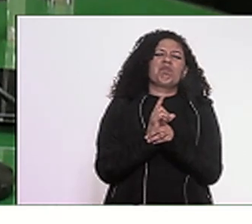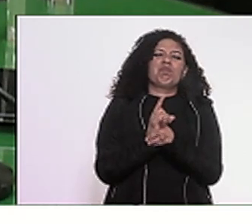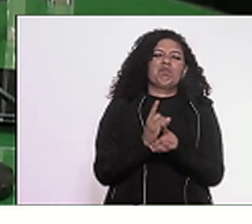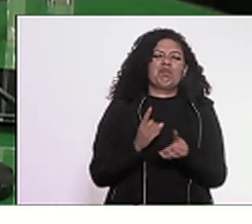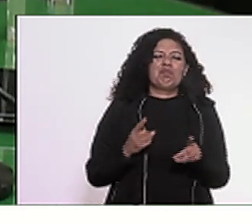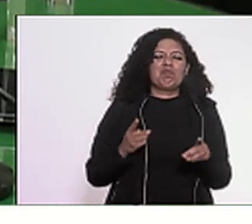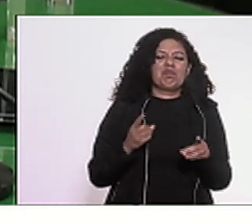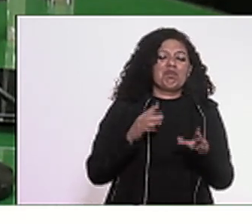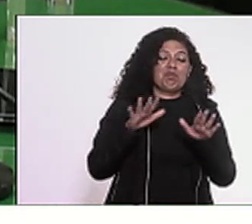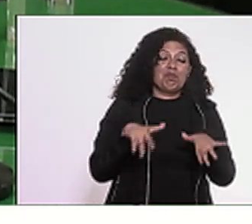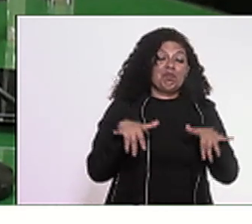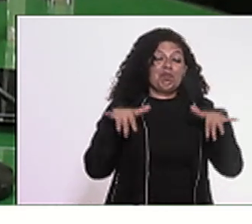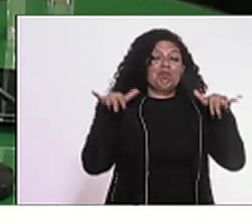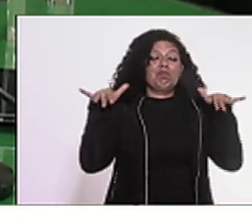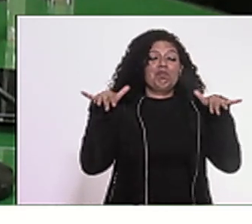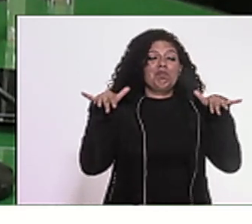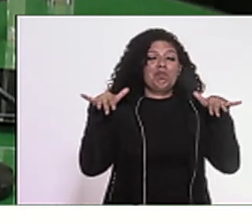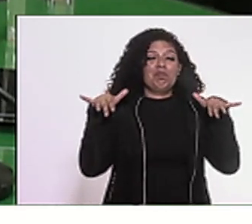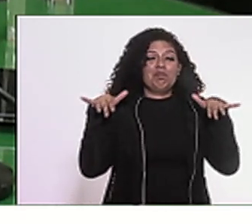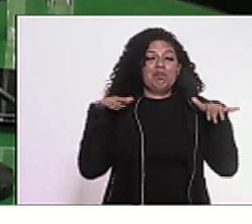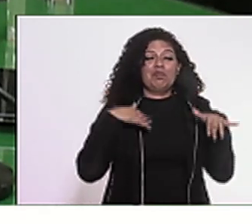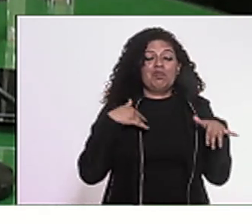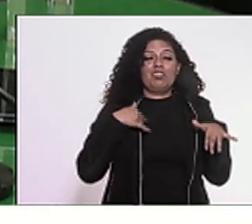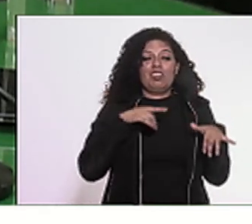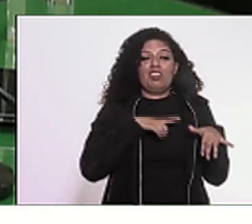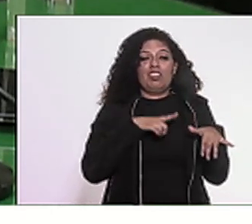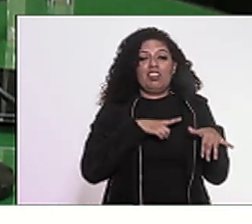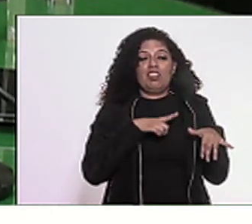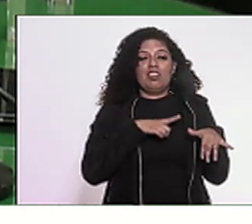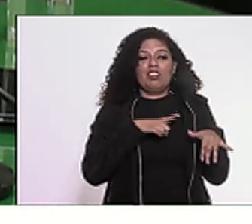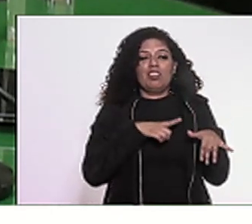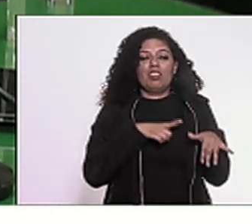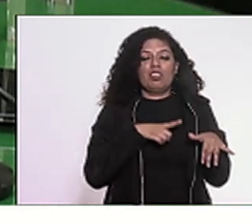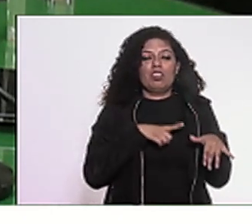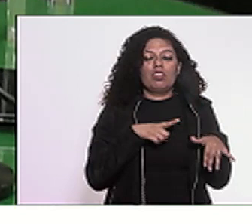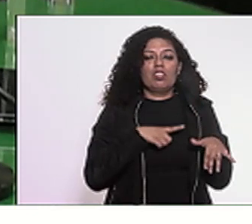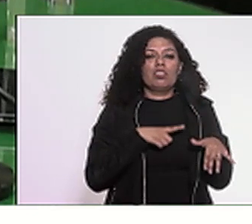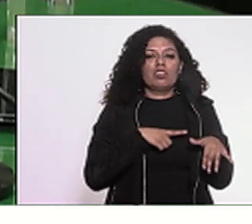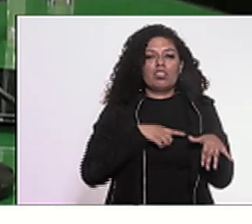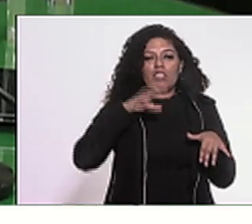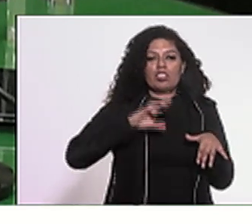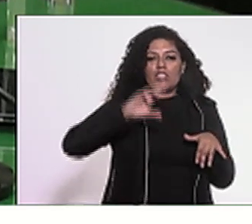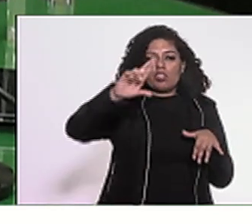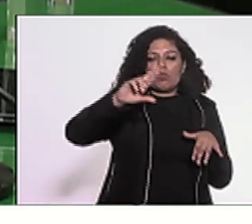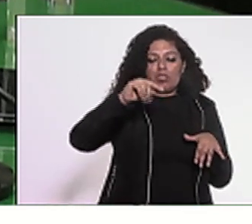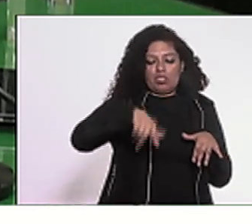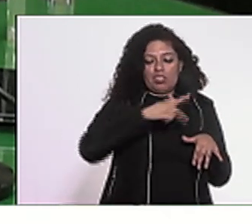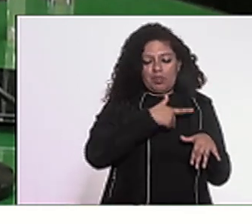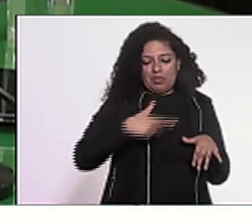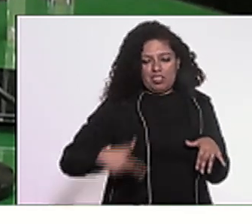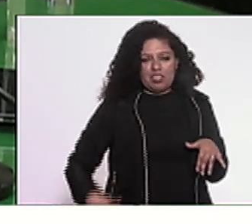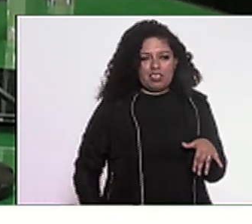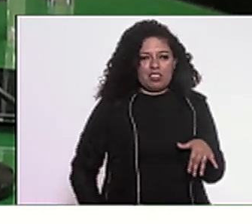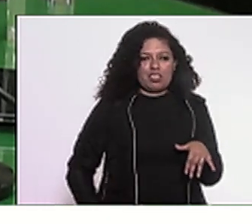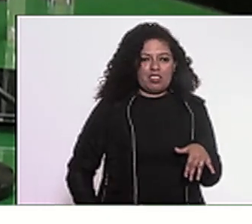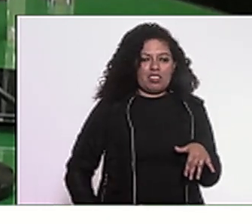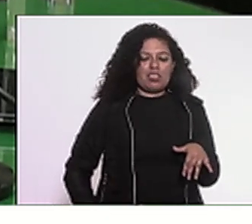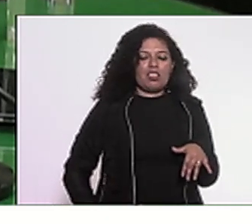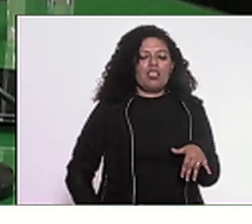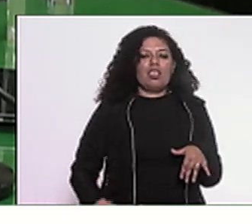do plenário, e eu tenho a missão aqui na presidência da comissão. A gente já